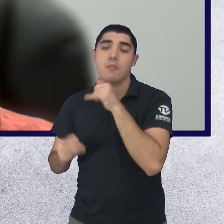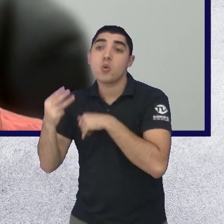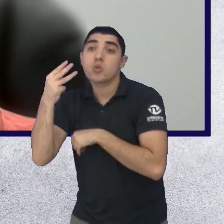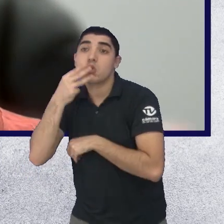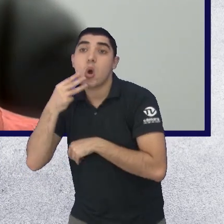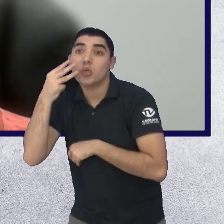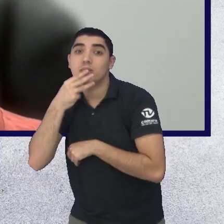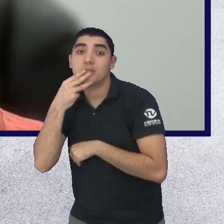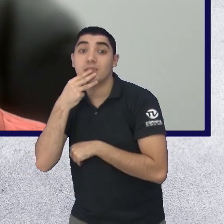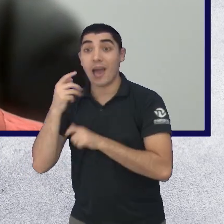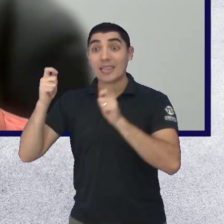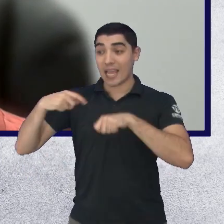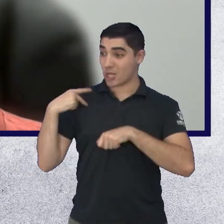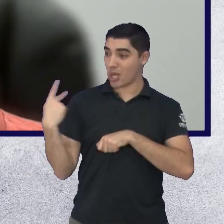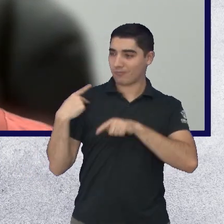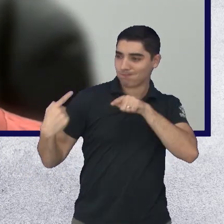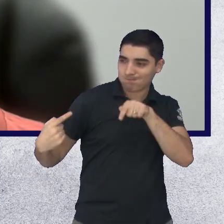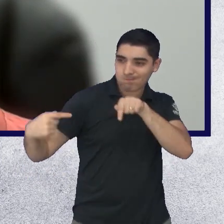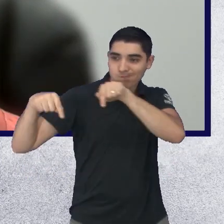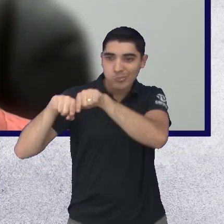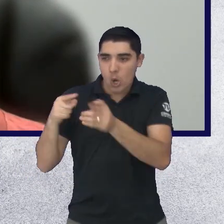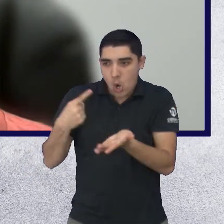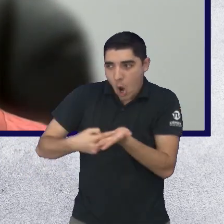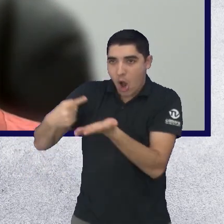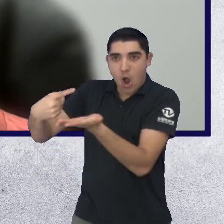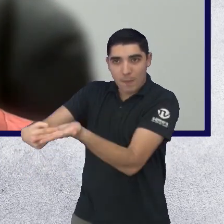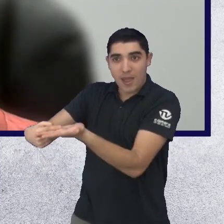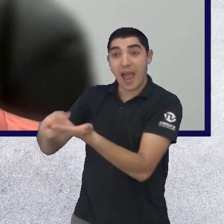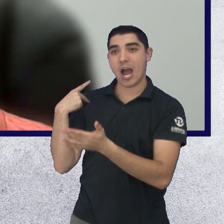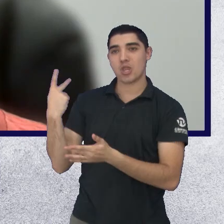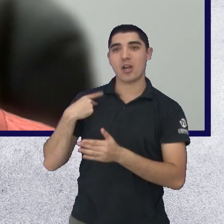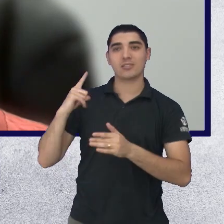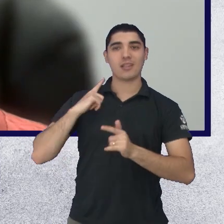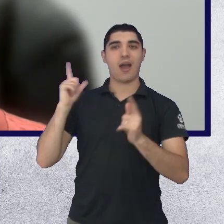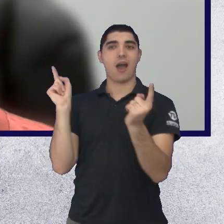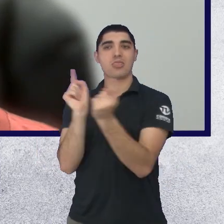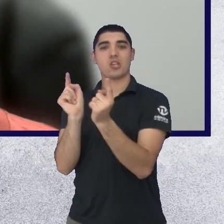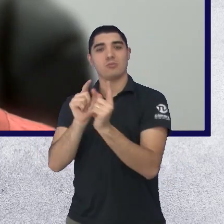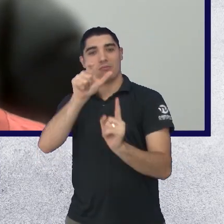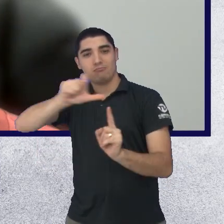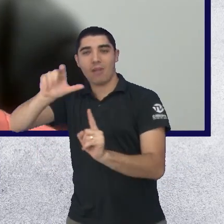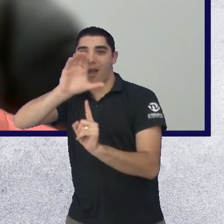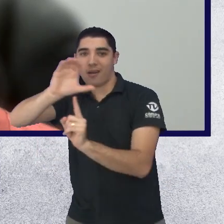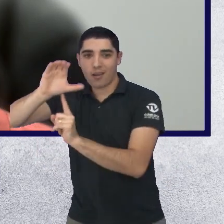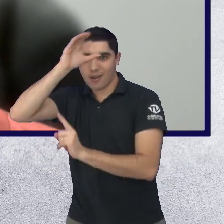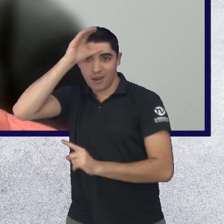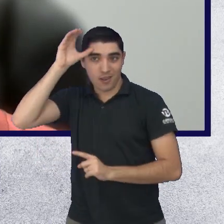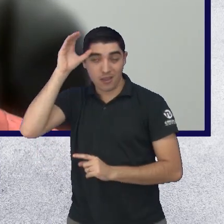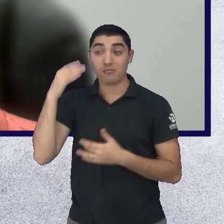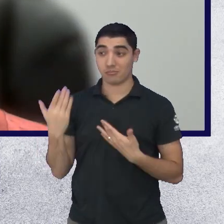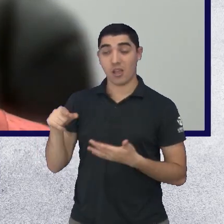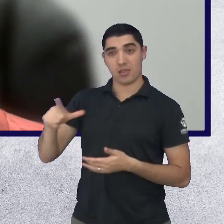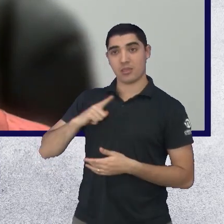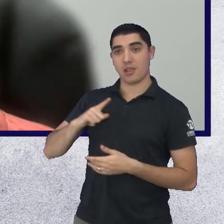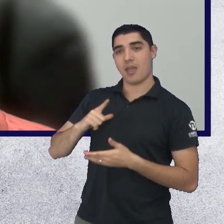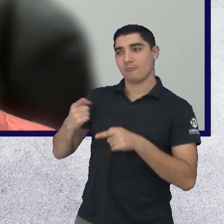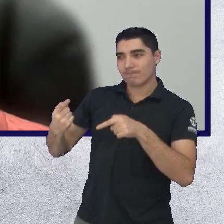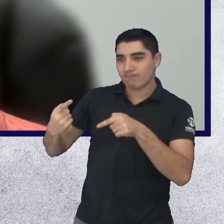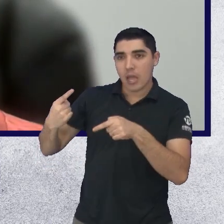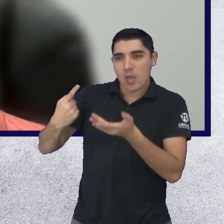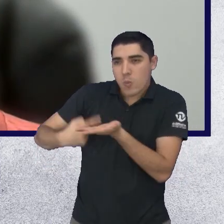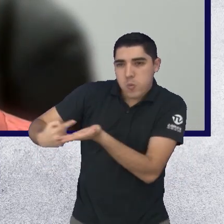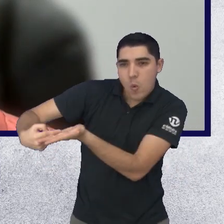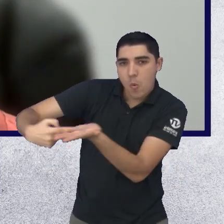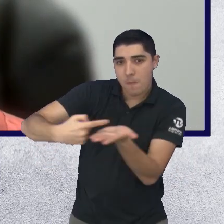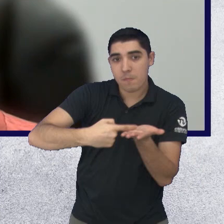para fazer um atendimento completo dentro de uma refeição para o cliente. As collabs hoje são muito comuns. A